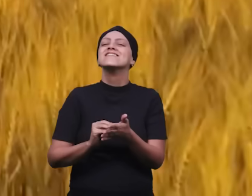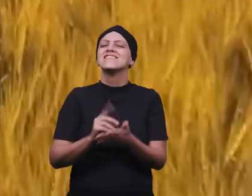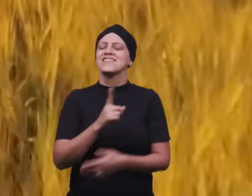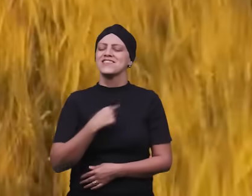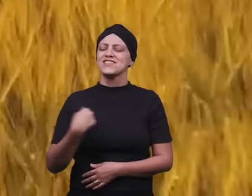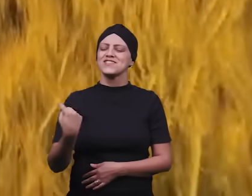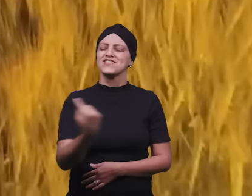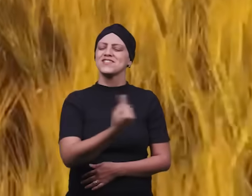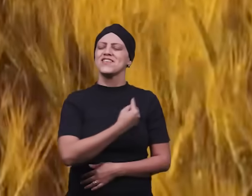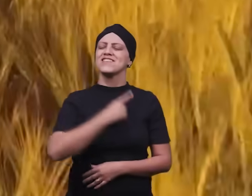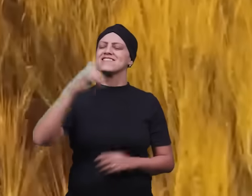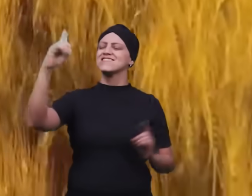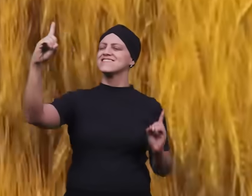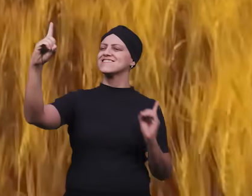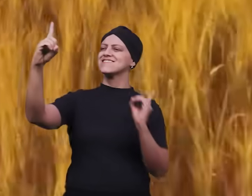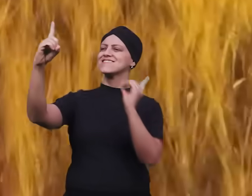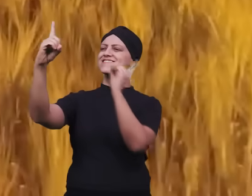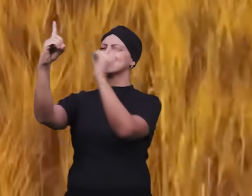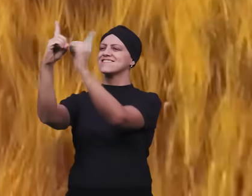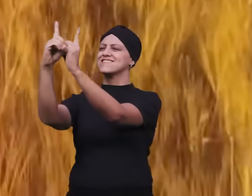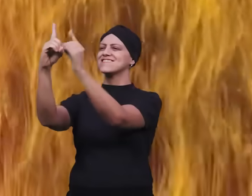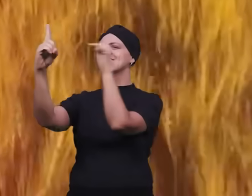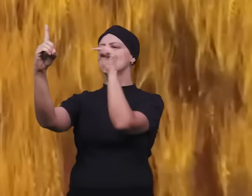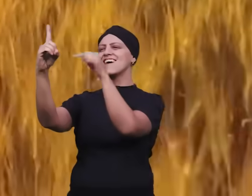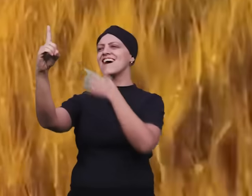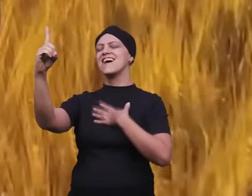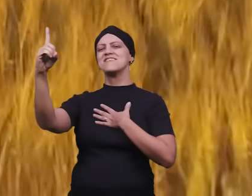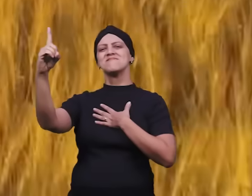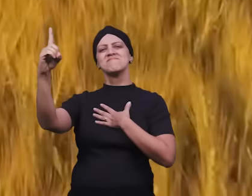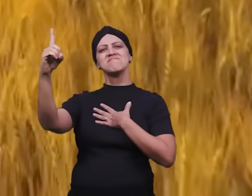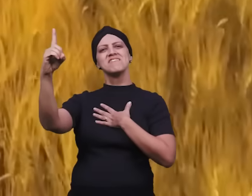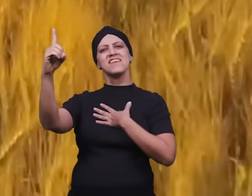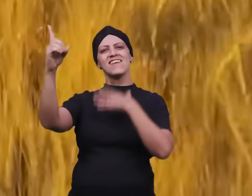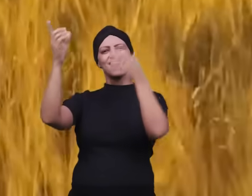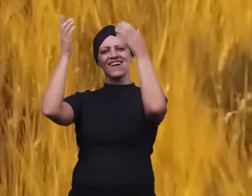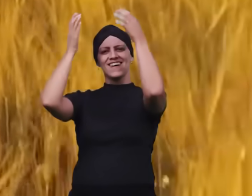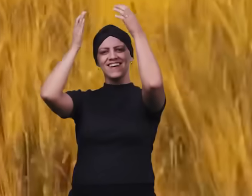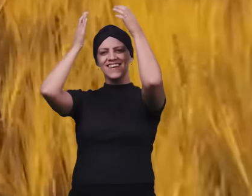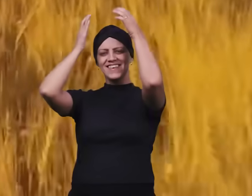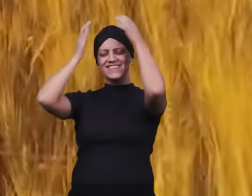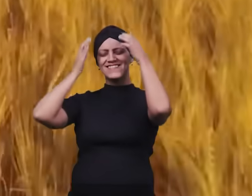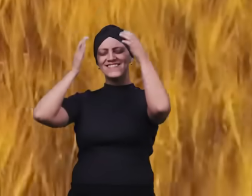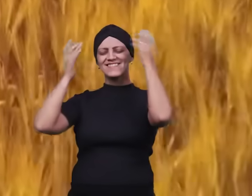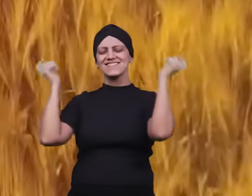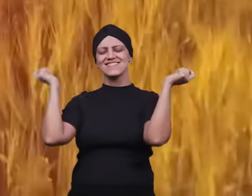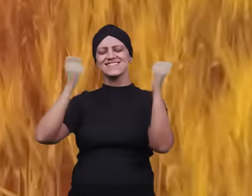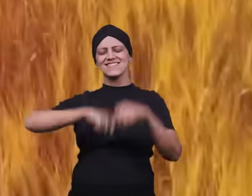Para o encontro com meu